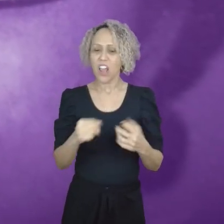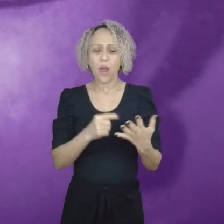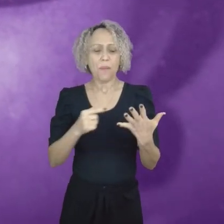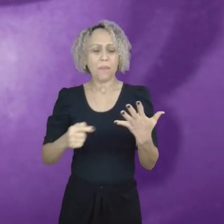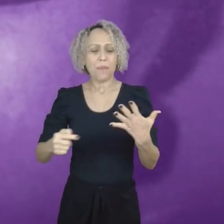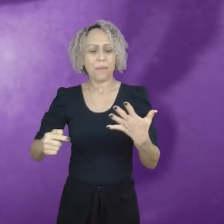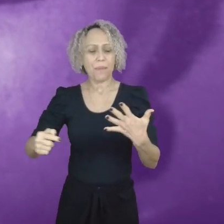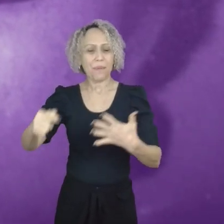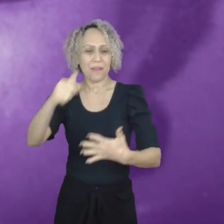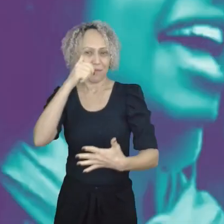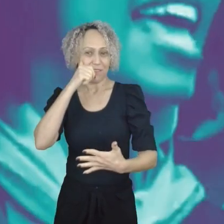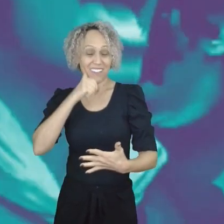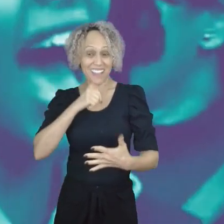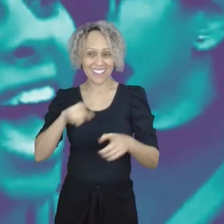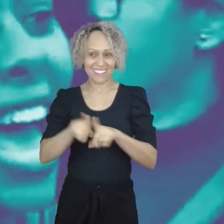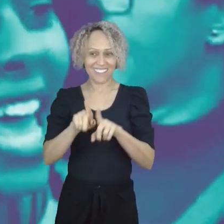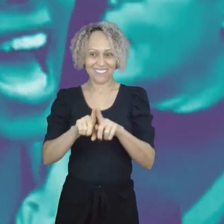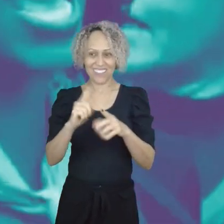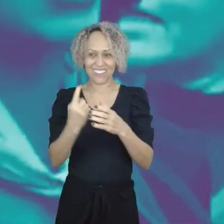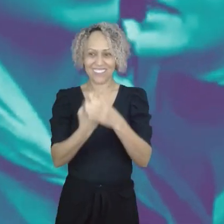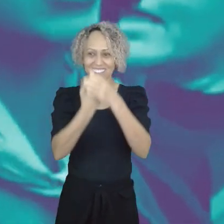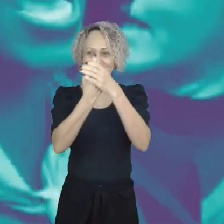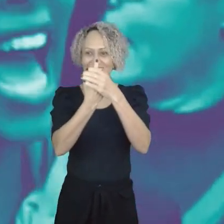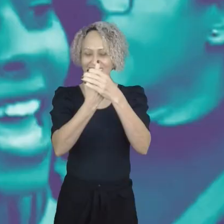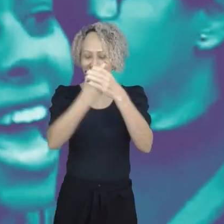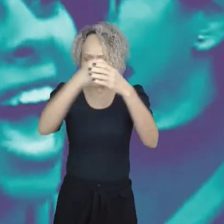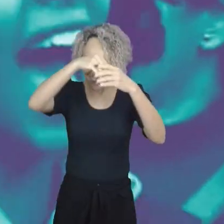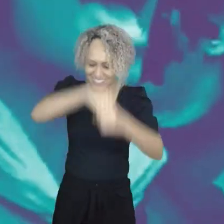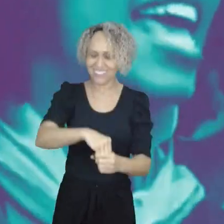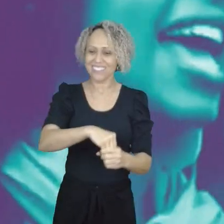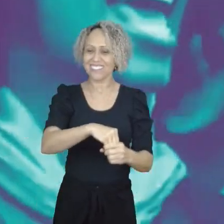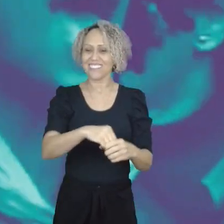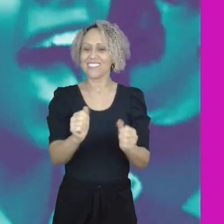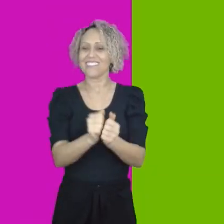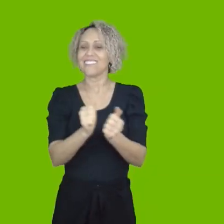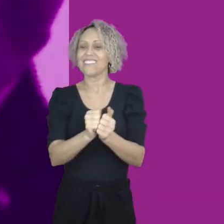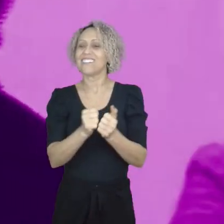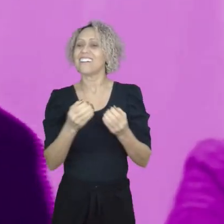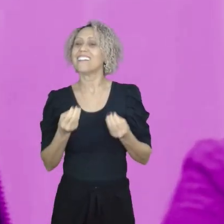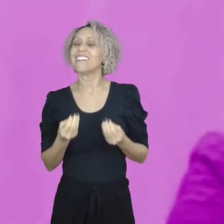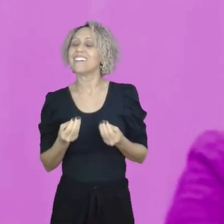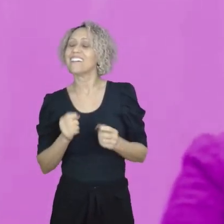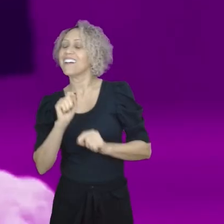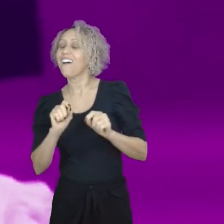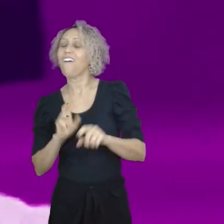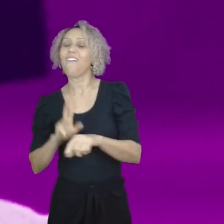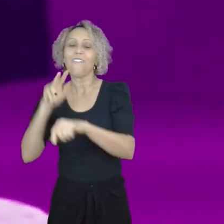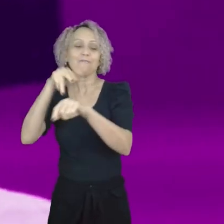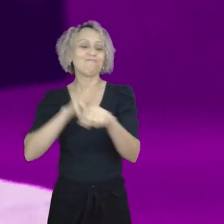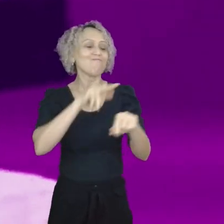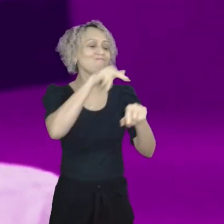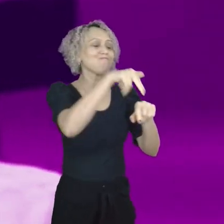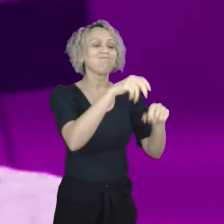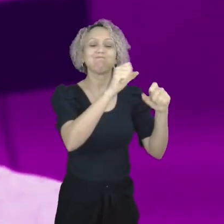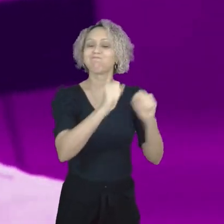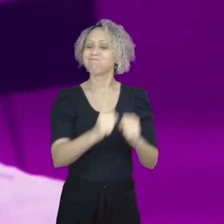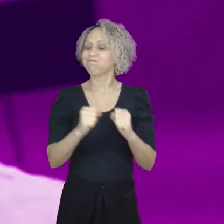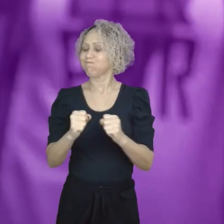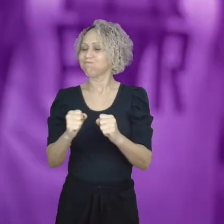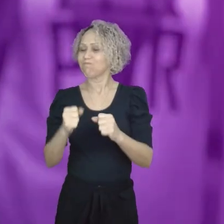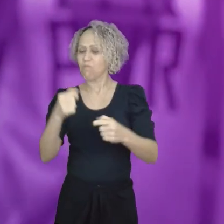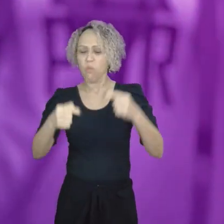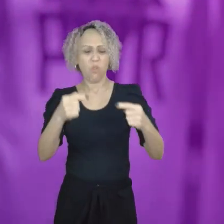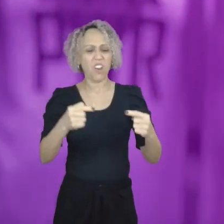Eu sou uma delas, são elas por elas, ocupando os espaços de